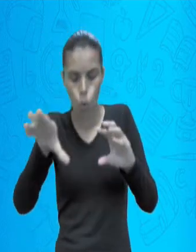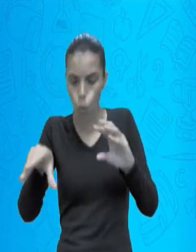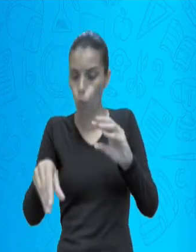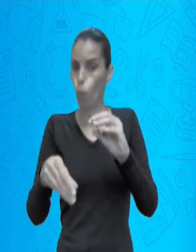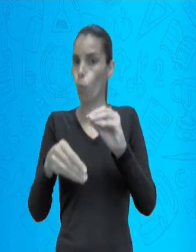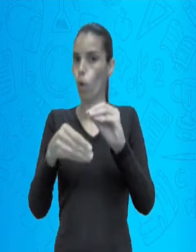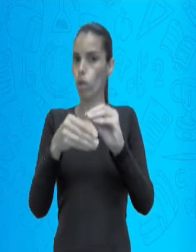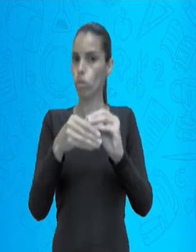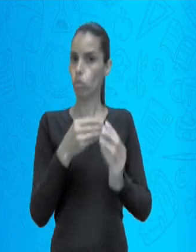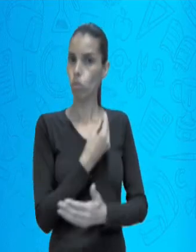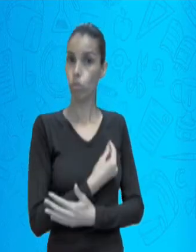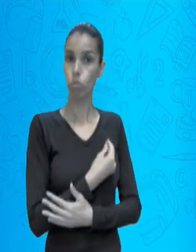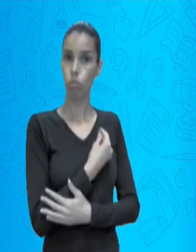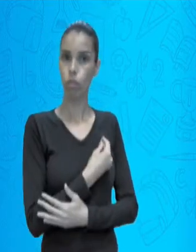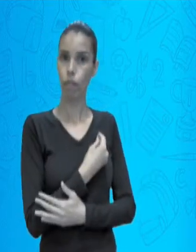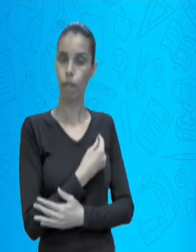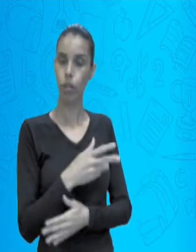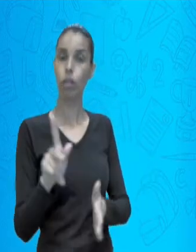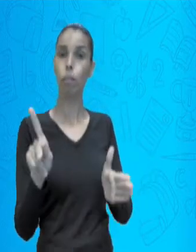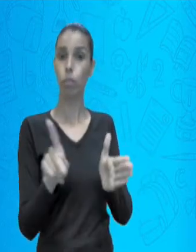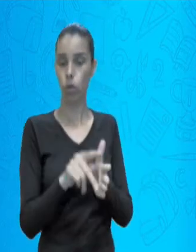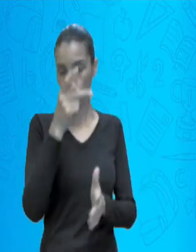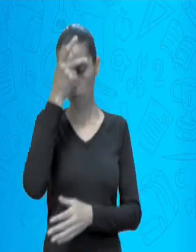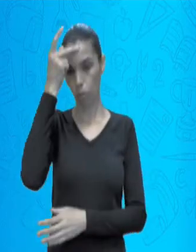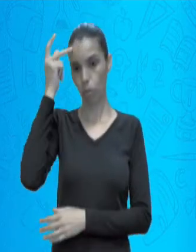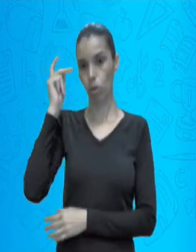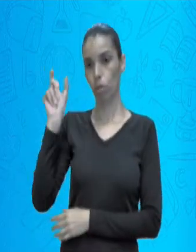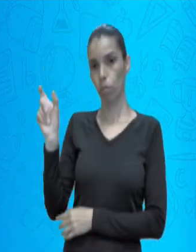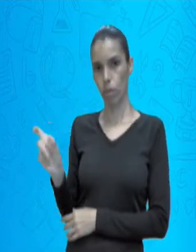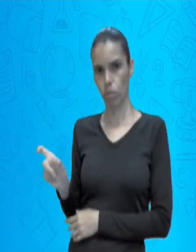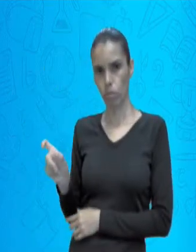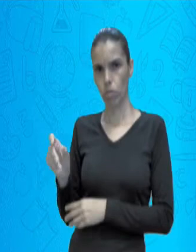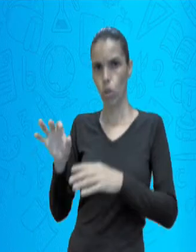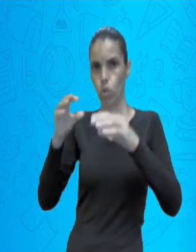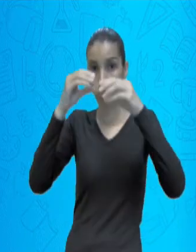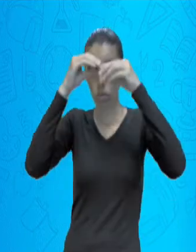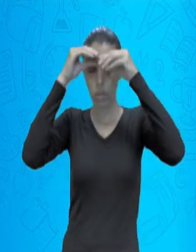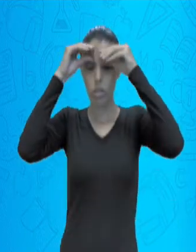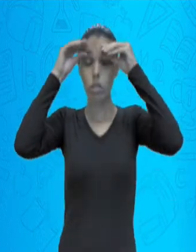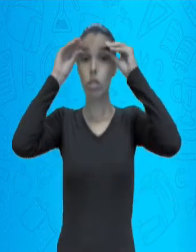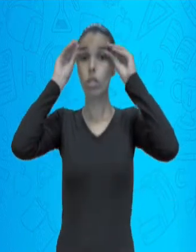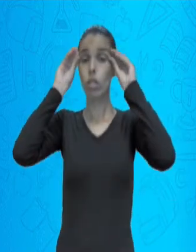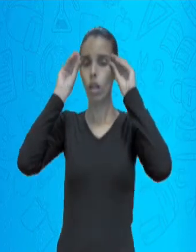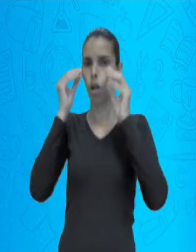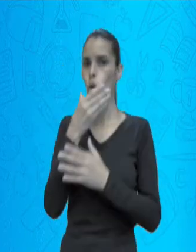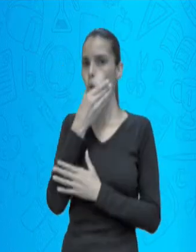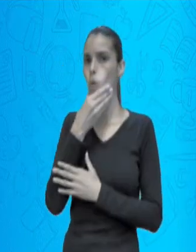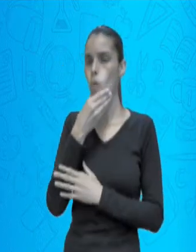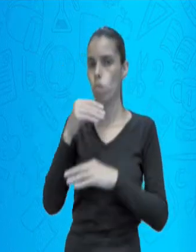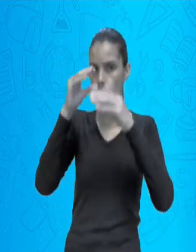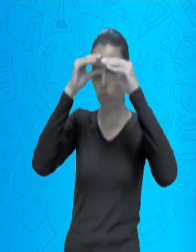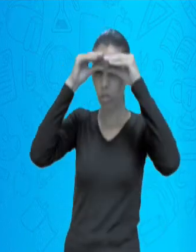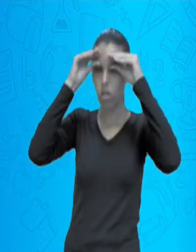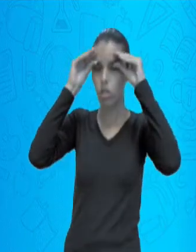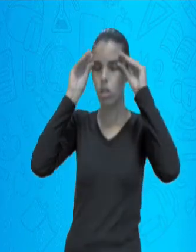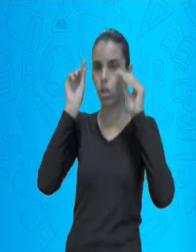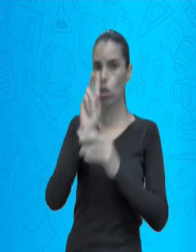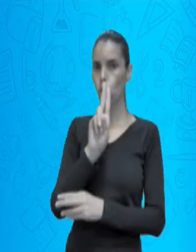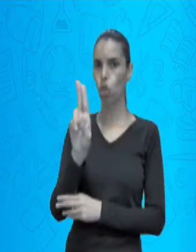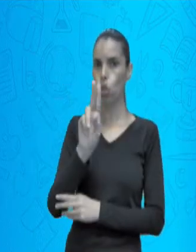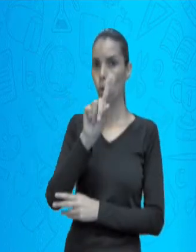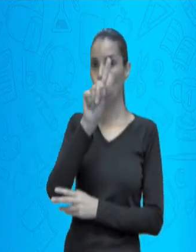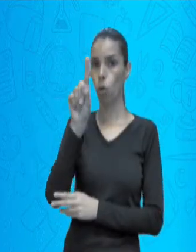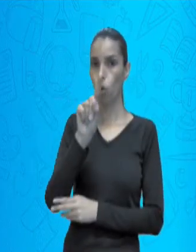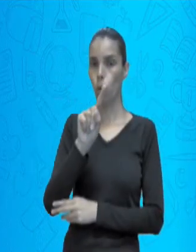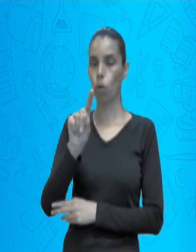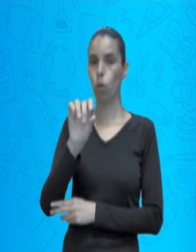Ziraldo. Antes que eu fale sobre o resumo da vida do Ziraldo, eu quero que você encontre